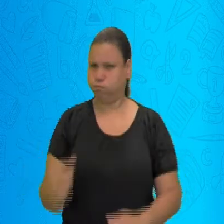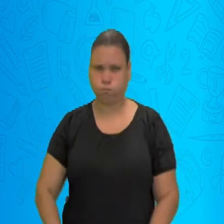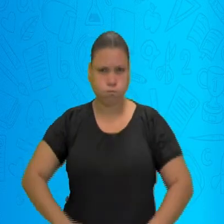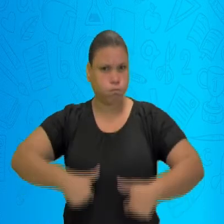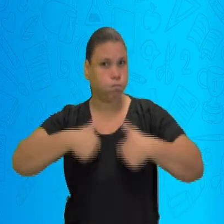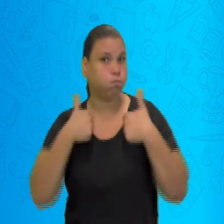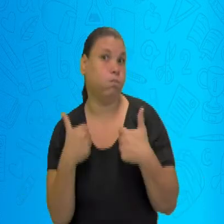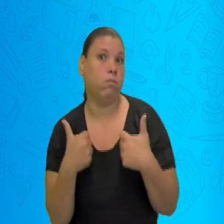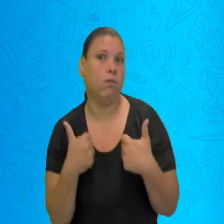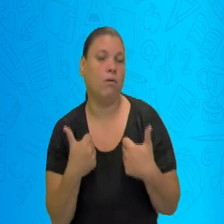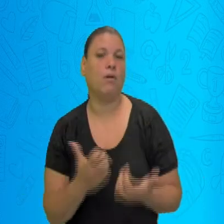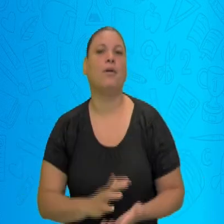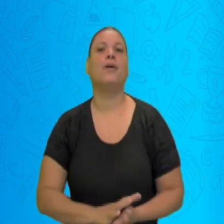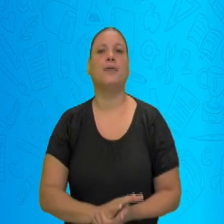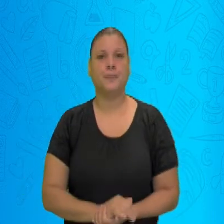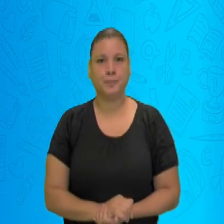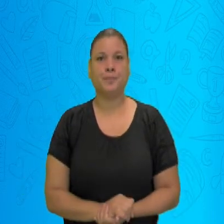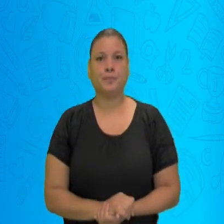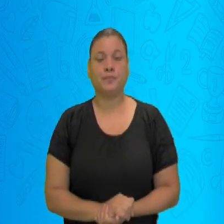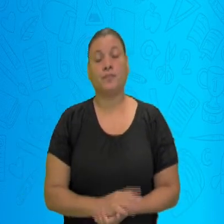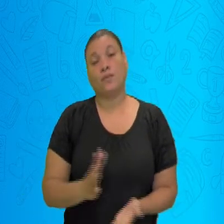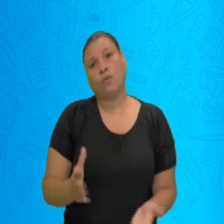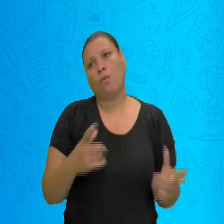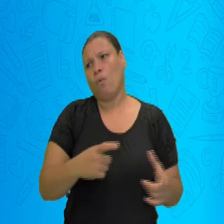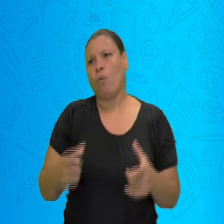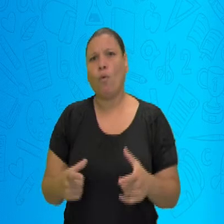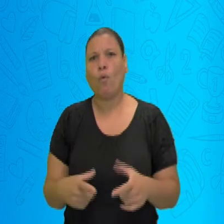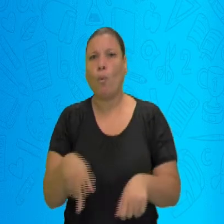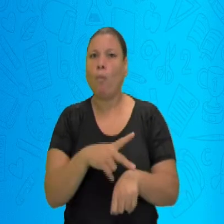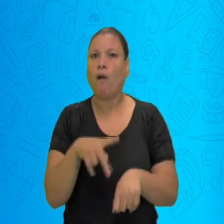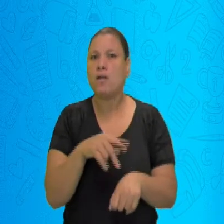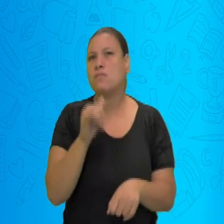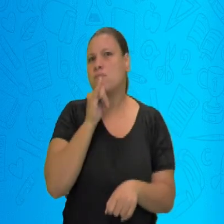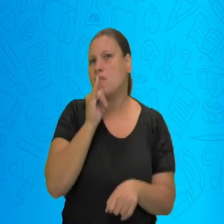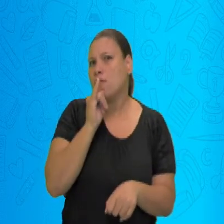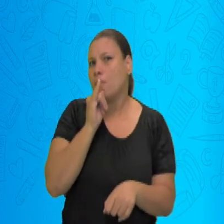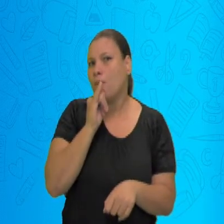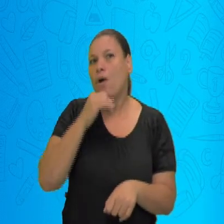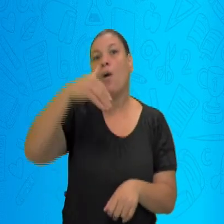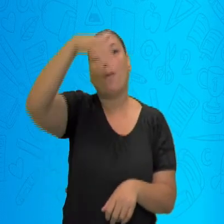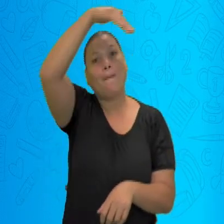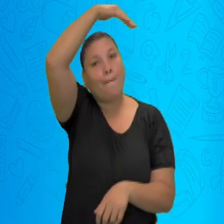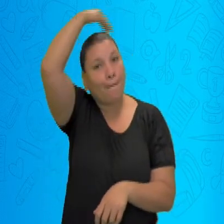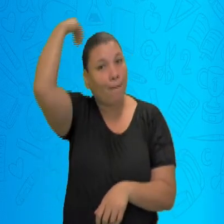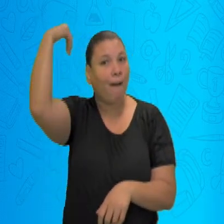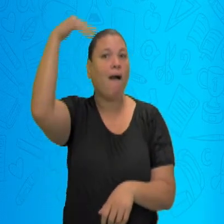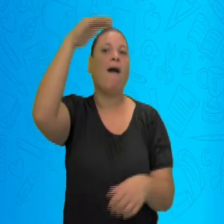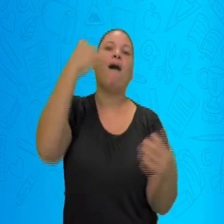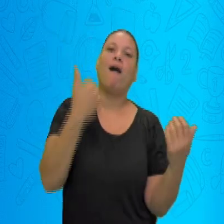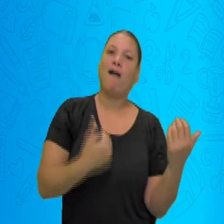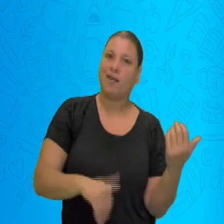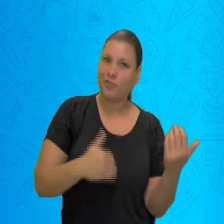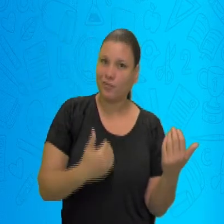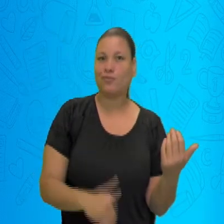México, fisicamente, ele está na América do Norte.